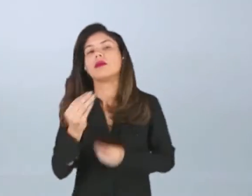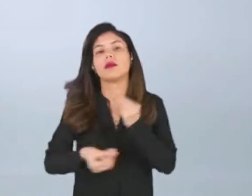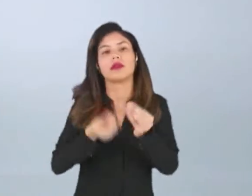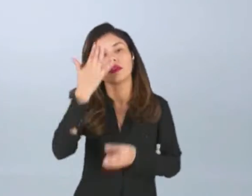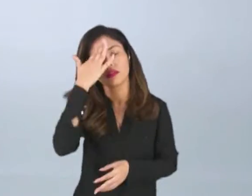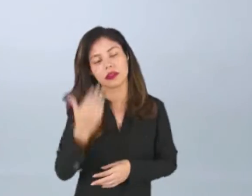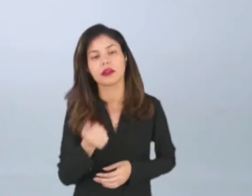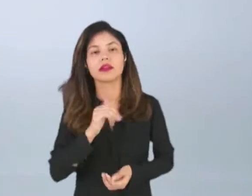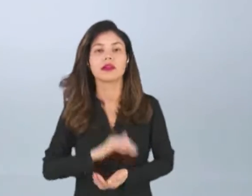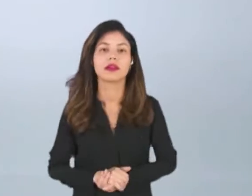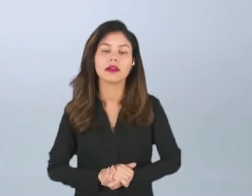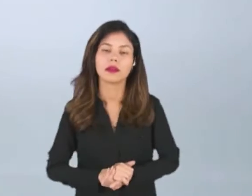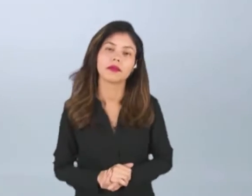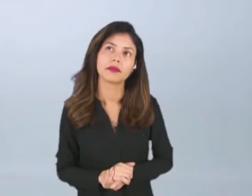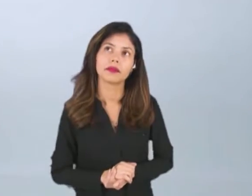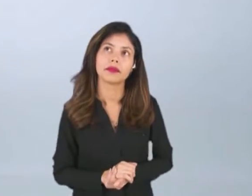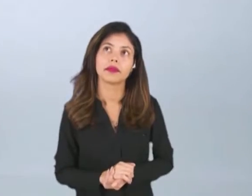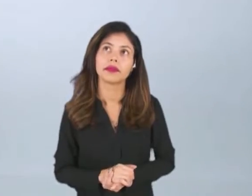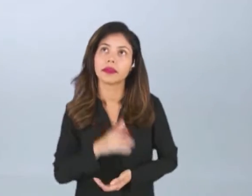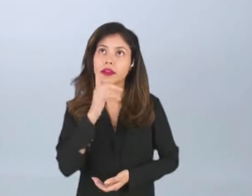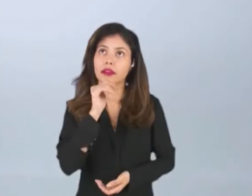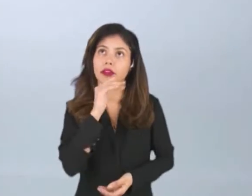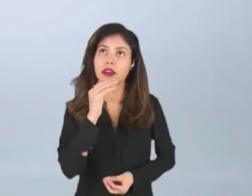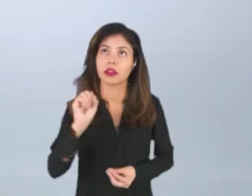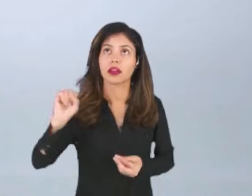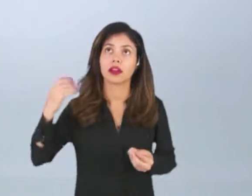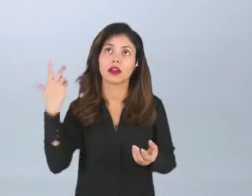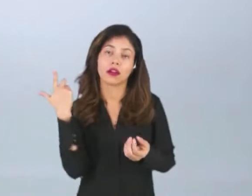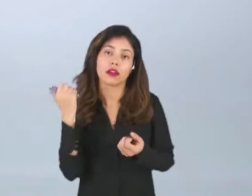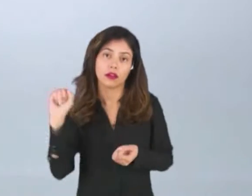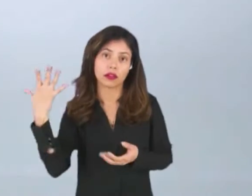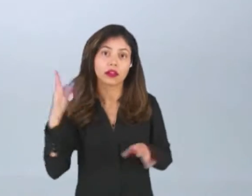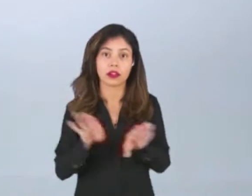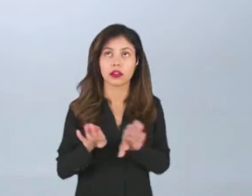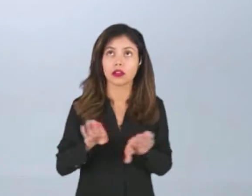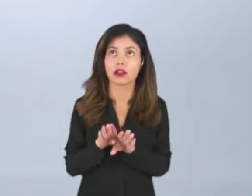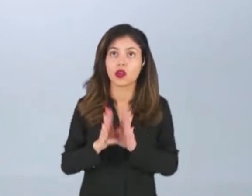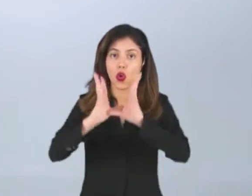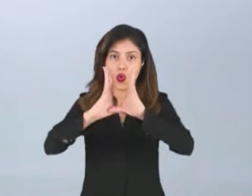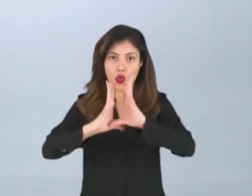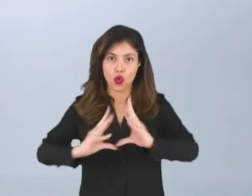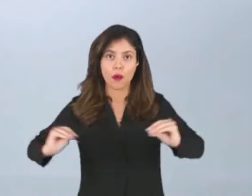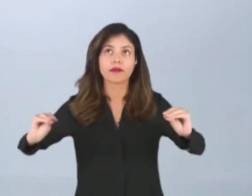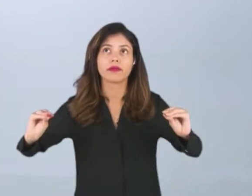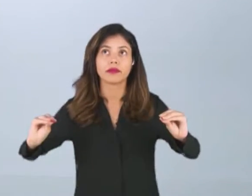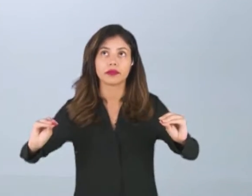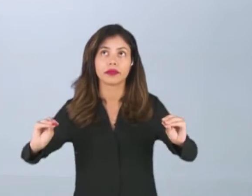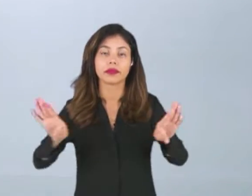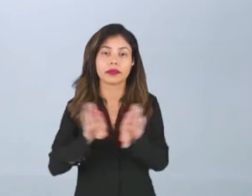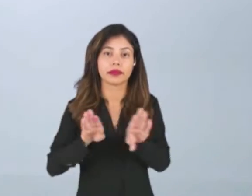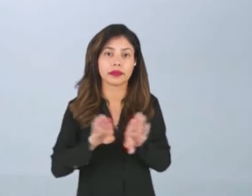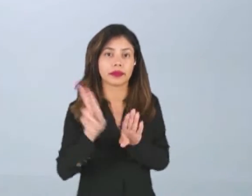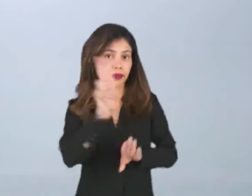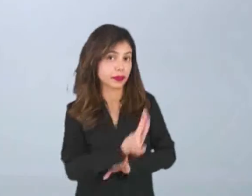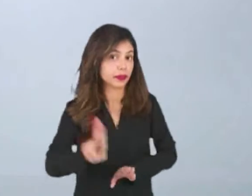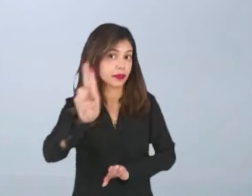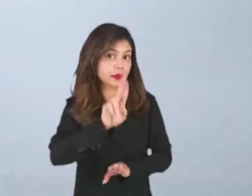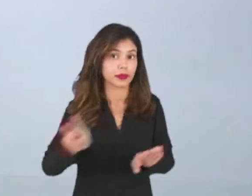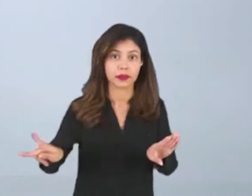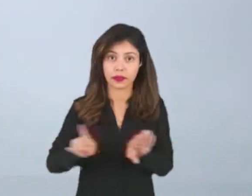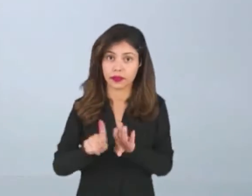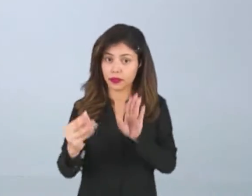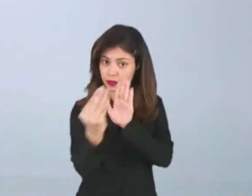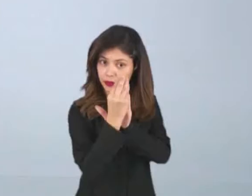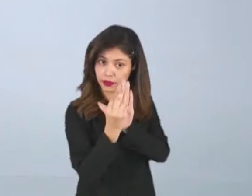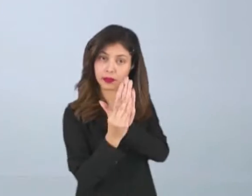vocês sabem, a água ele é considerado solvente universal, ele é um óxido, e ela é utilizada como